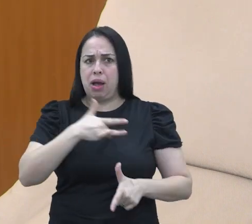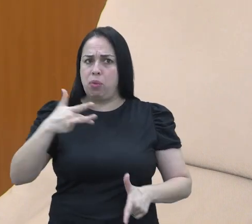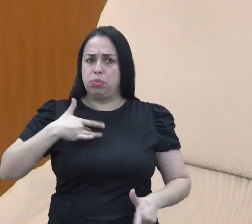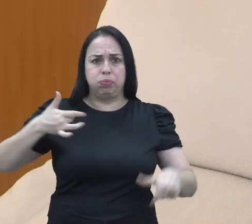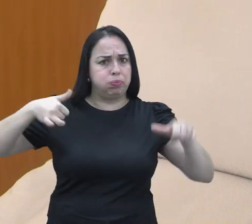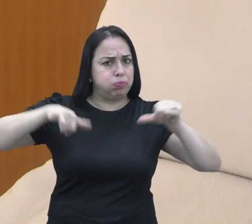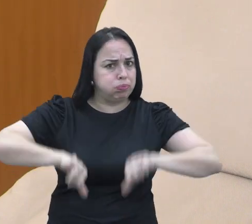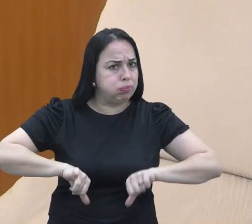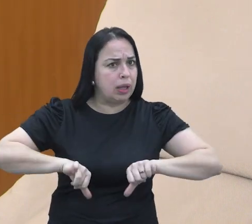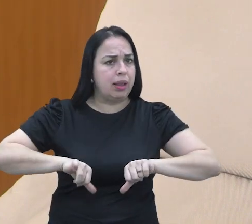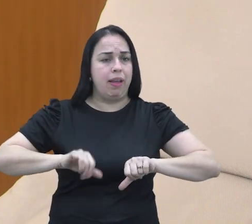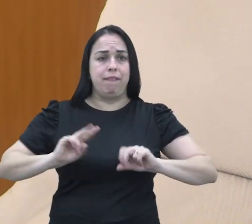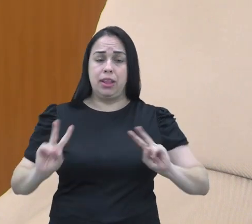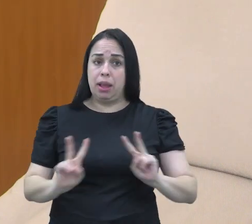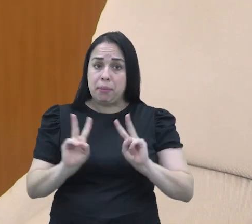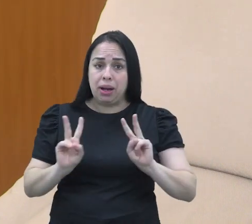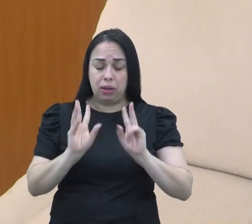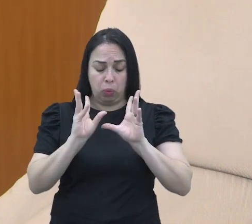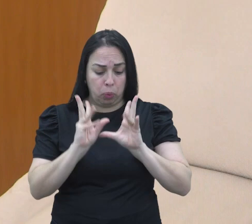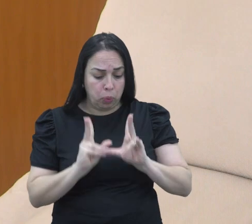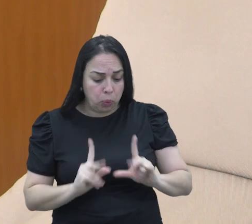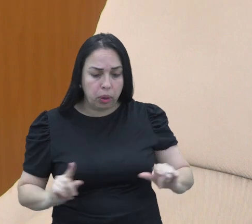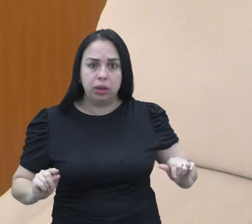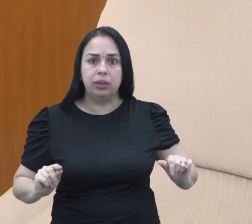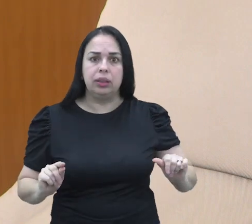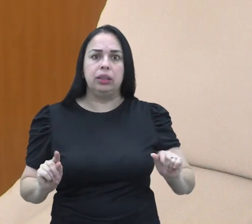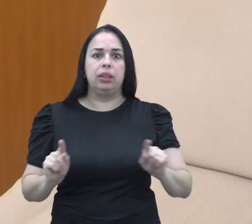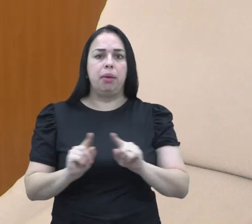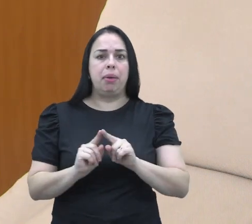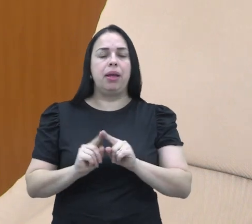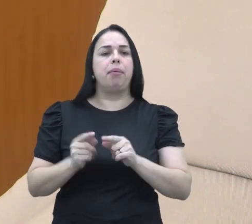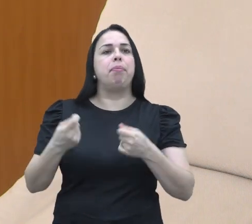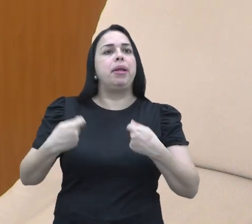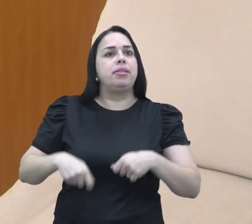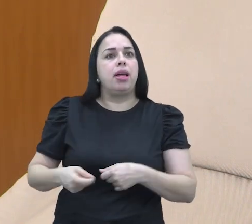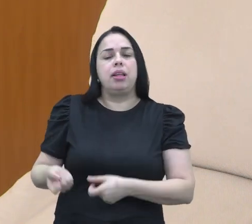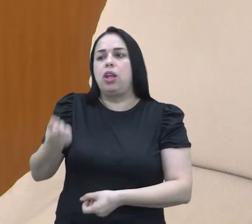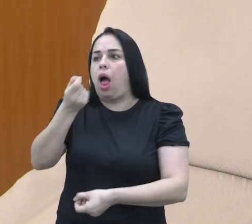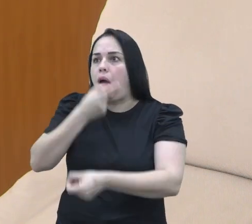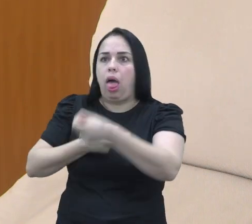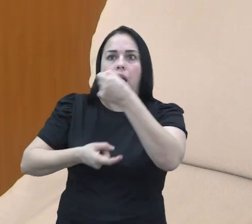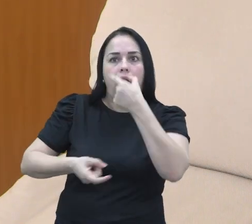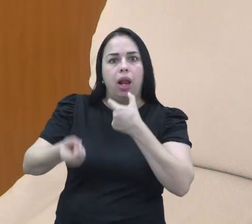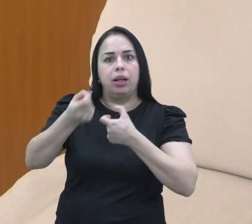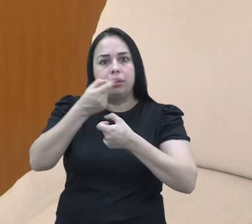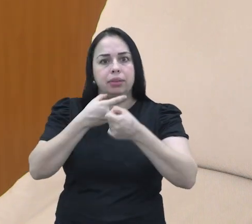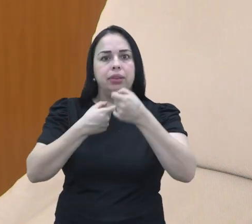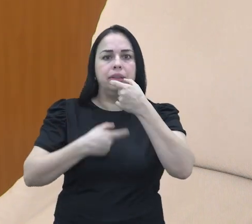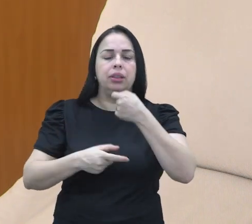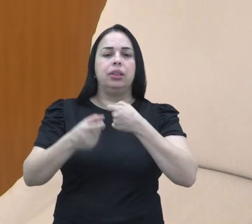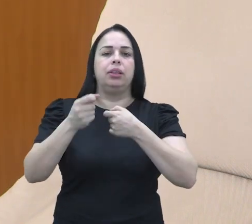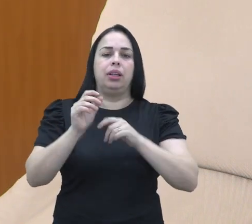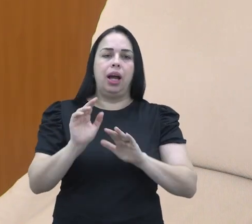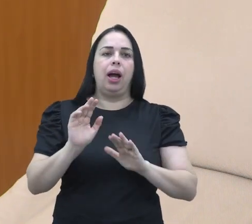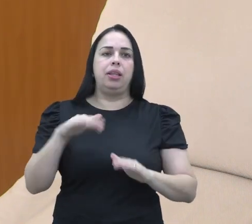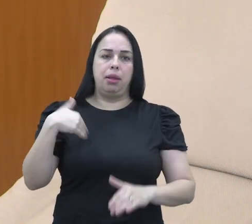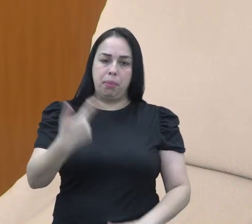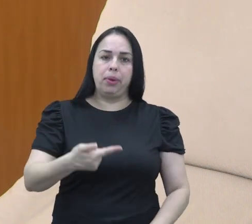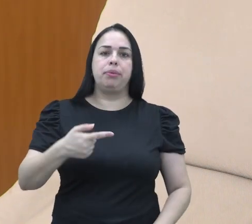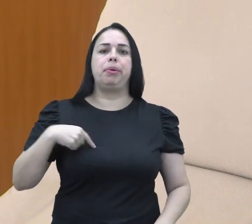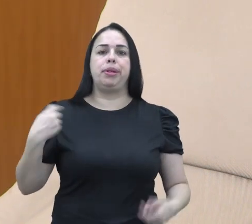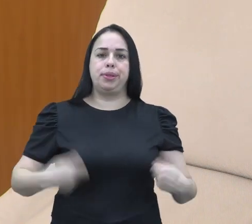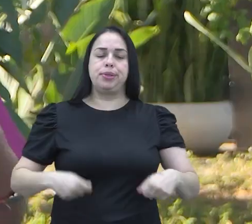à saúde, né? Comecei a perder outras vitaminas também do corpo, ter que fazer reposição de outras funções, até chegar ao ponto do